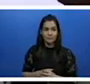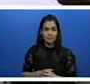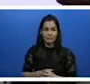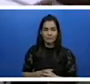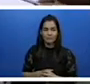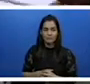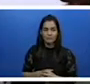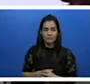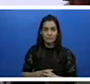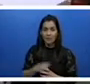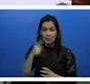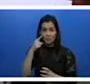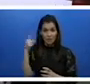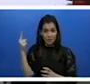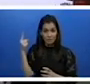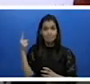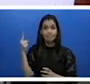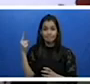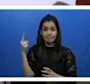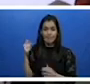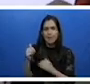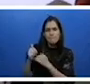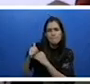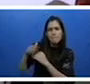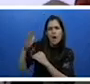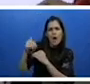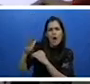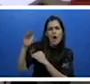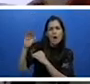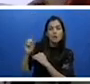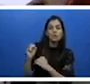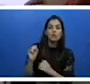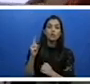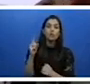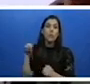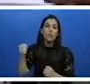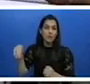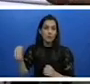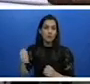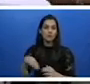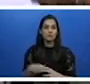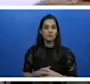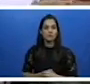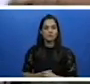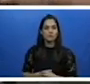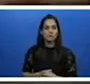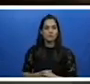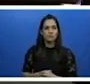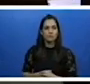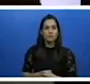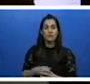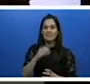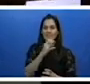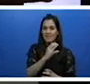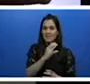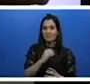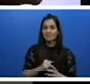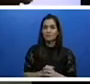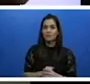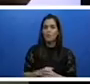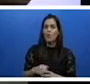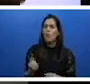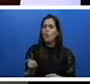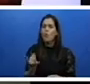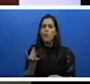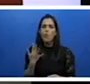1 inteiro mais um pouco. Aqui nós temos 2 inteiros, é maior do que 1, mais um pouco. Quais das medidas